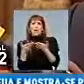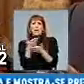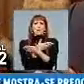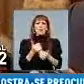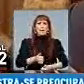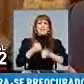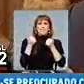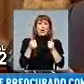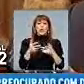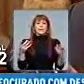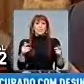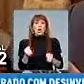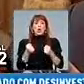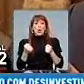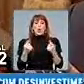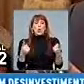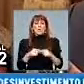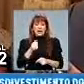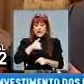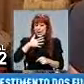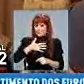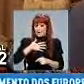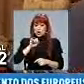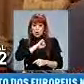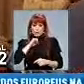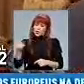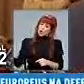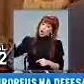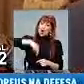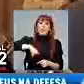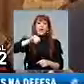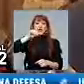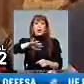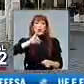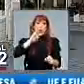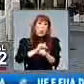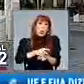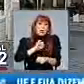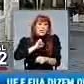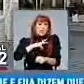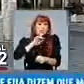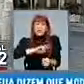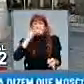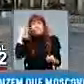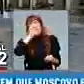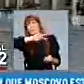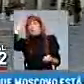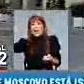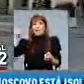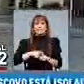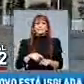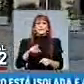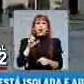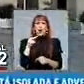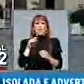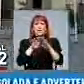e, portanto, conseguirmos que empresas polacas venham para a região e outras nossas possam exportar. Da Covilhã, uma